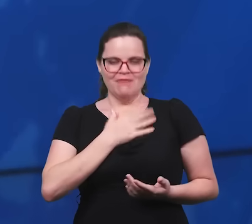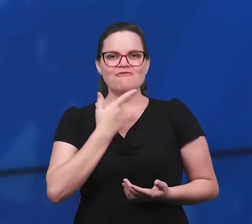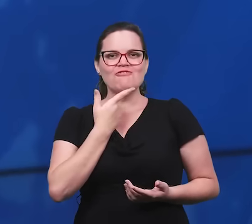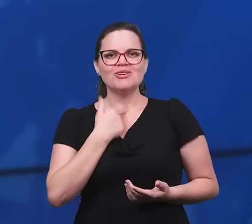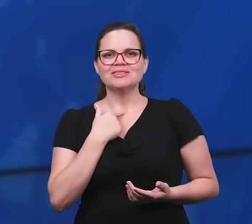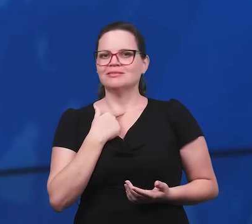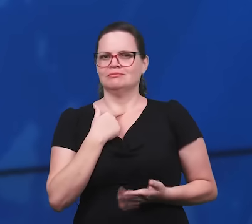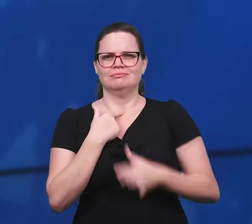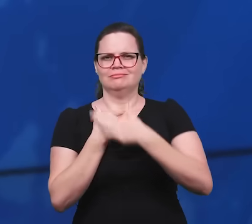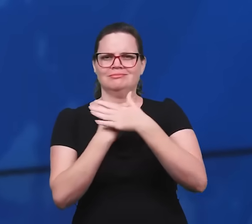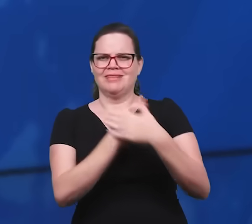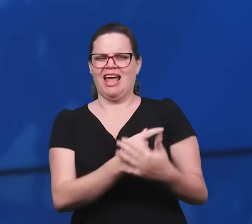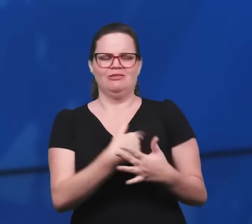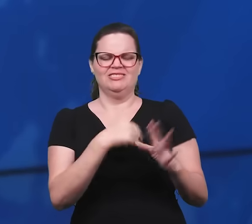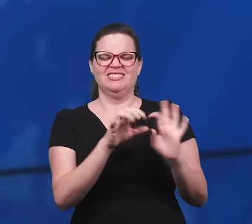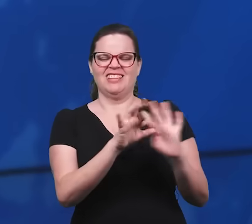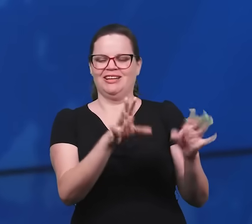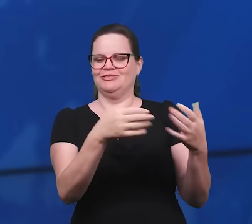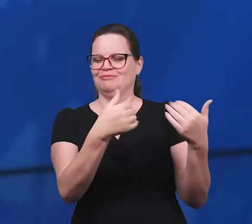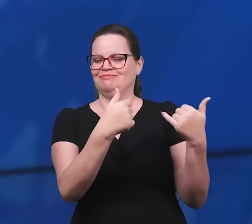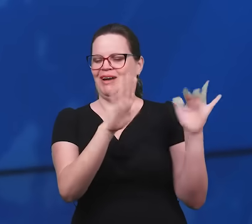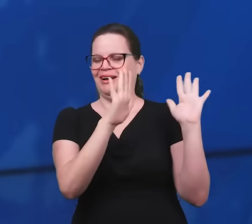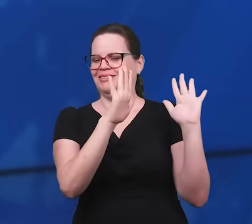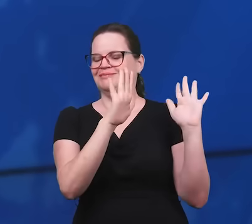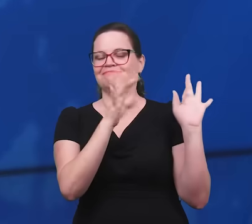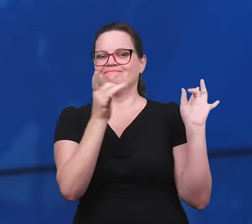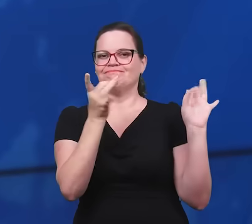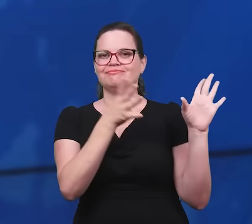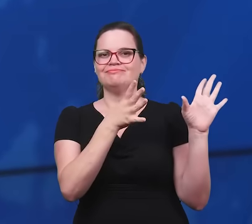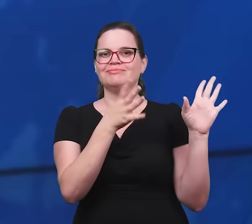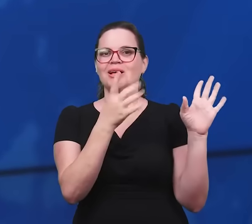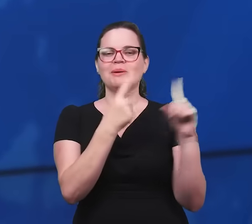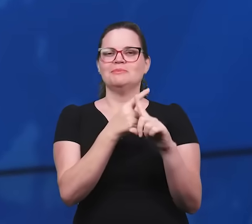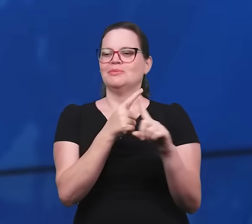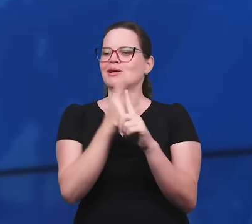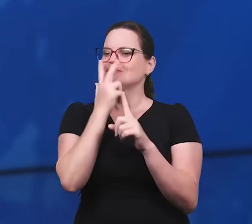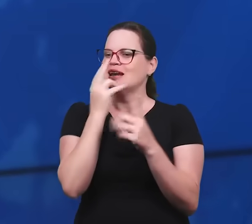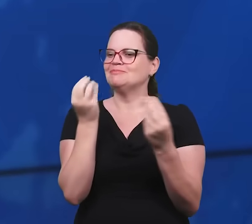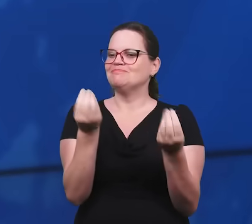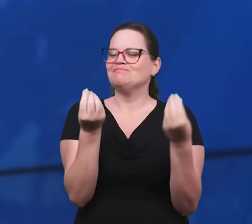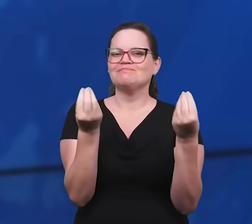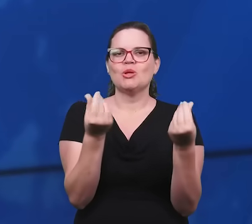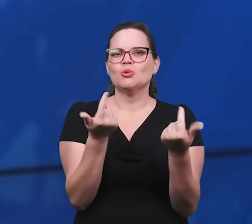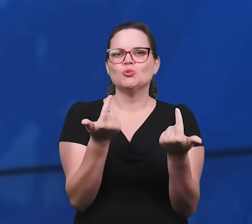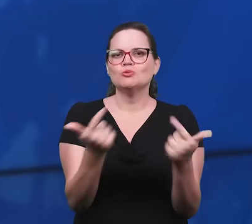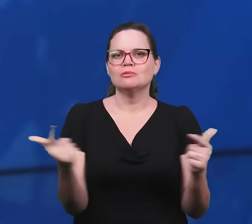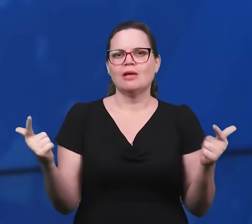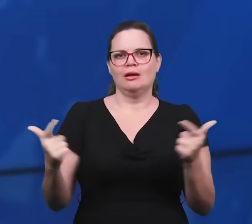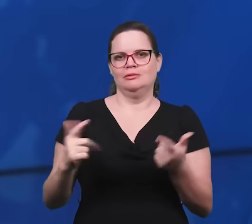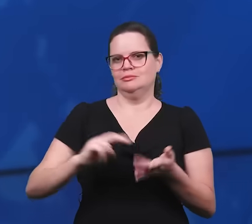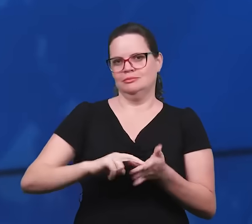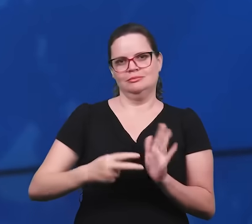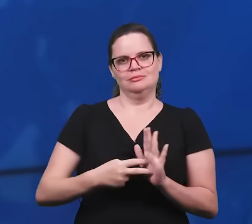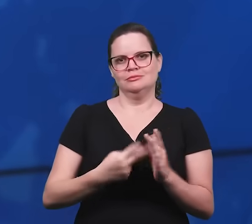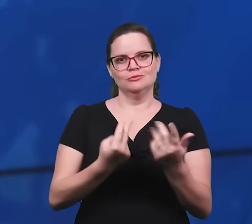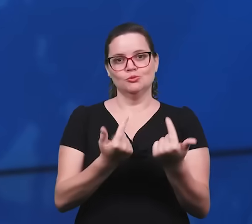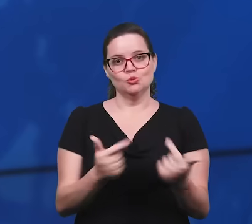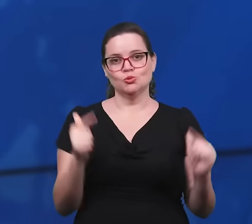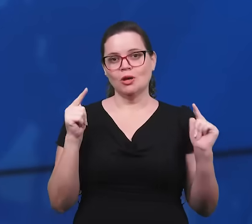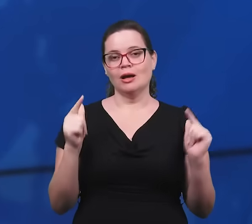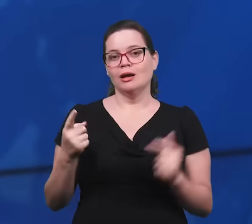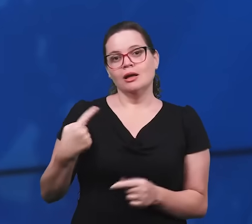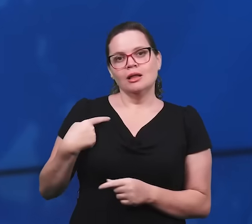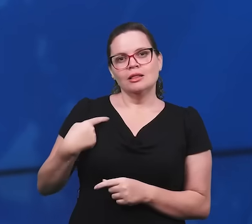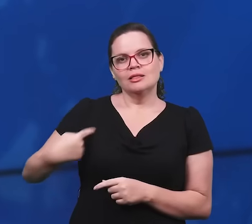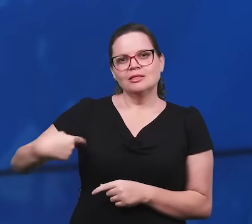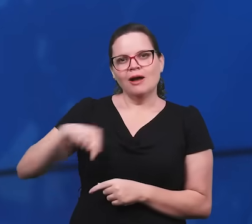abre mão de algumas coisas, porque essas coisas não fazem mais sentido. Nós não estamos mais à